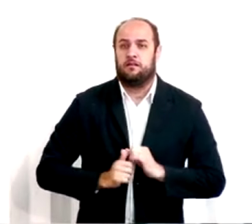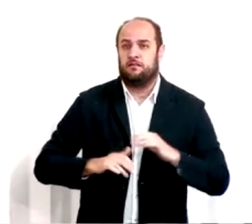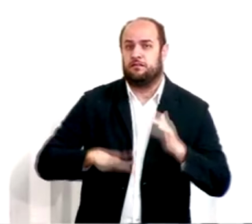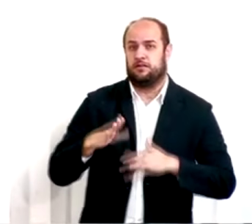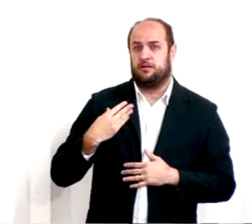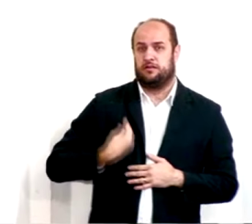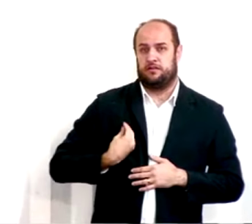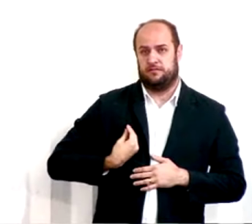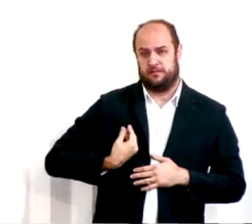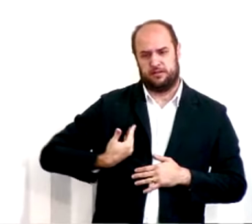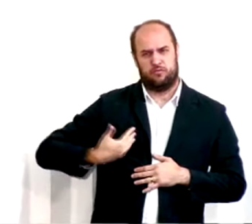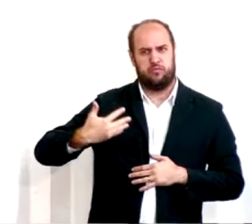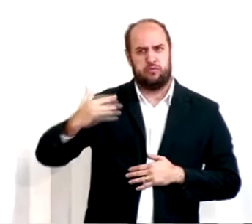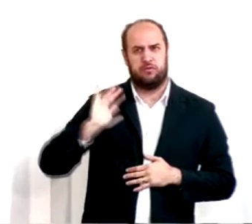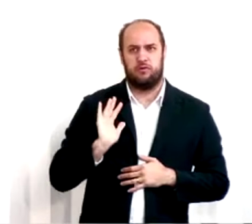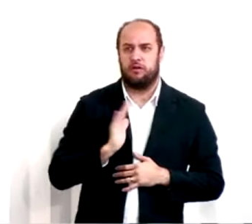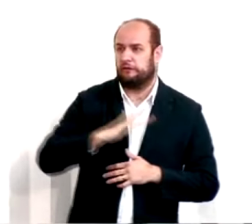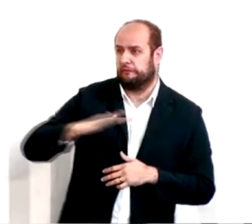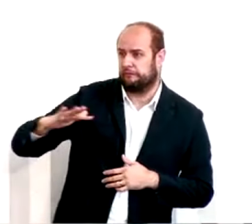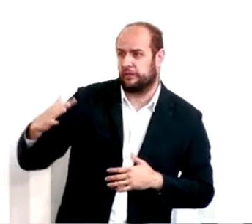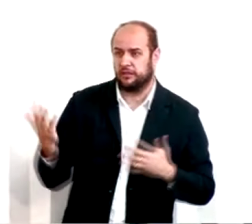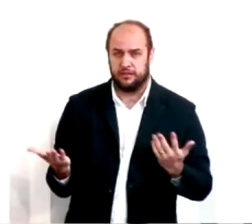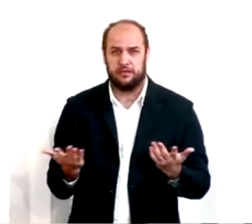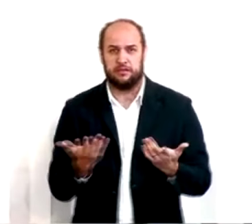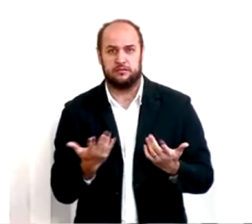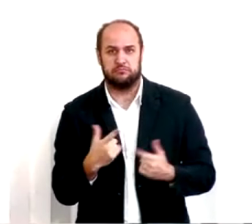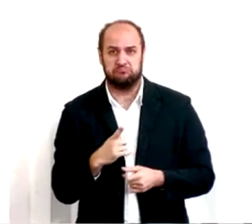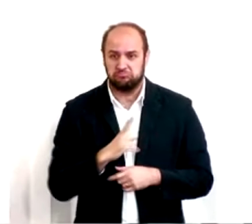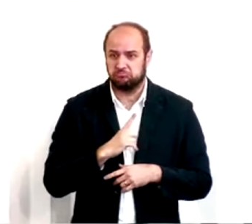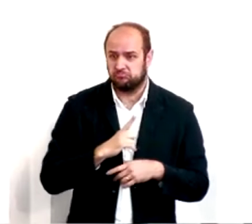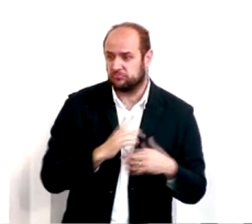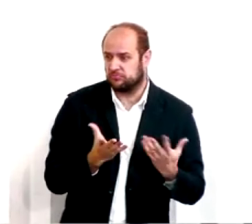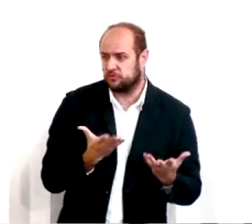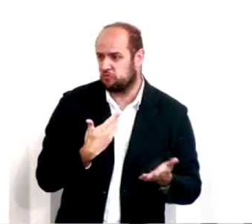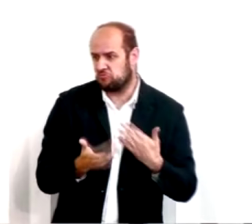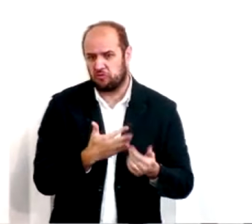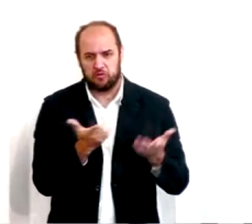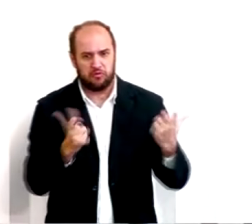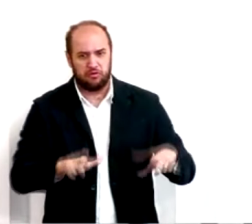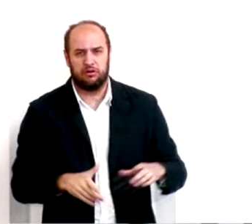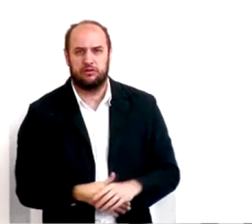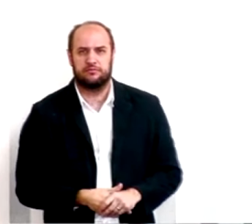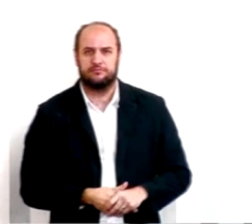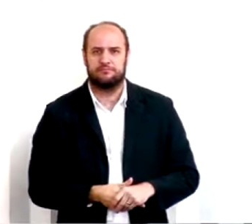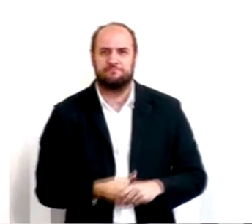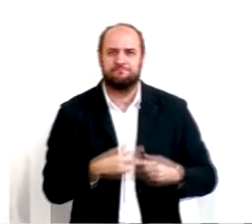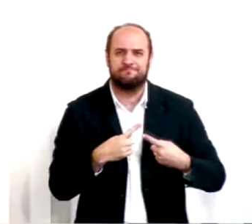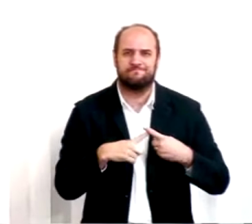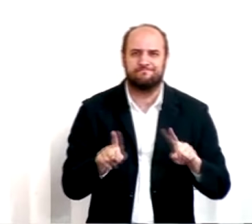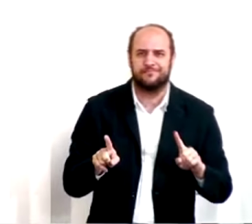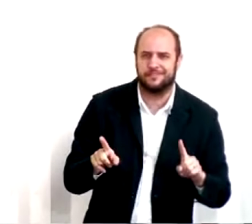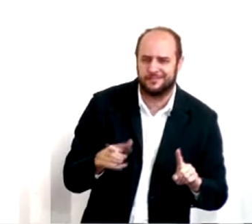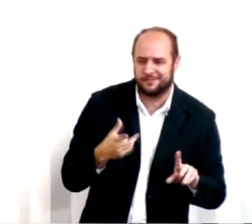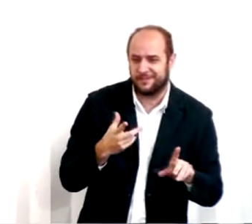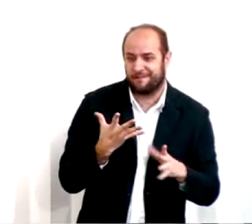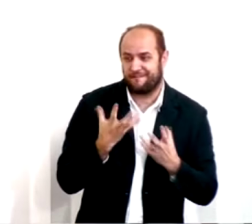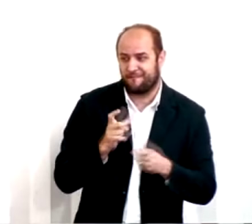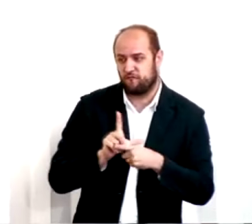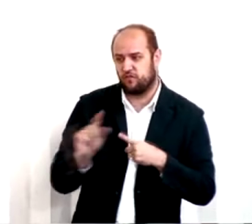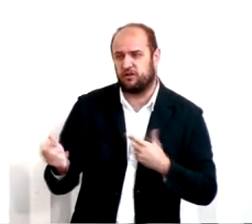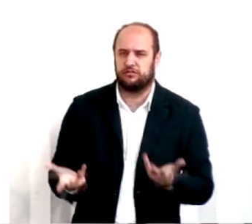vezes ao longo da sua caminhada pequena criança você vai querer estar em qualquer lugar menos diante da cruz de Cristo